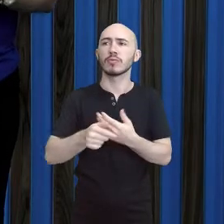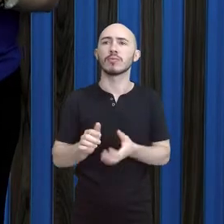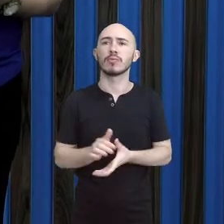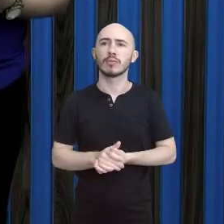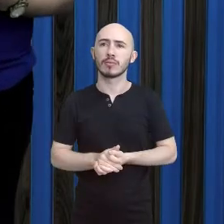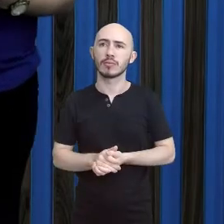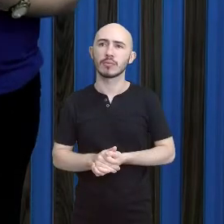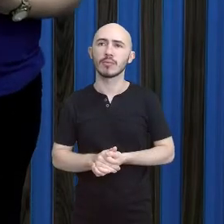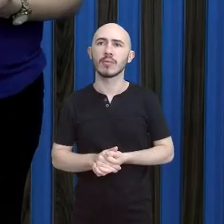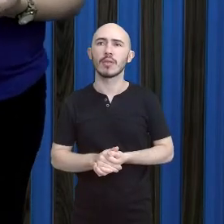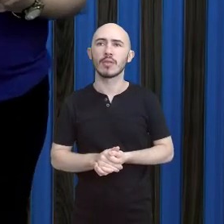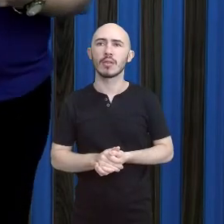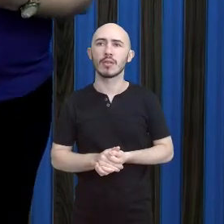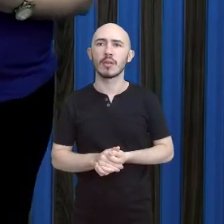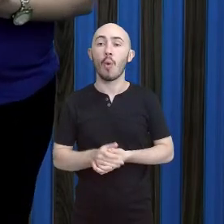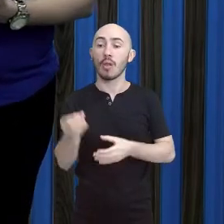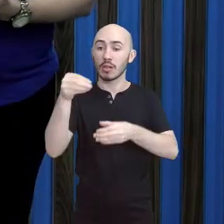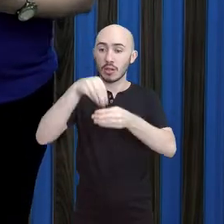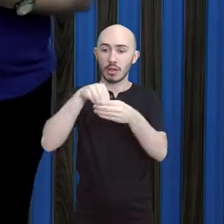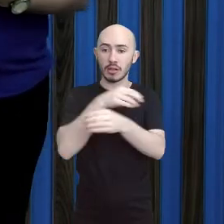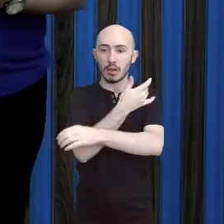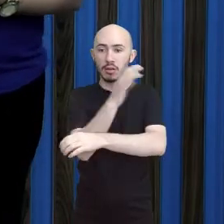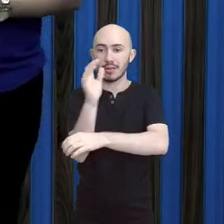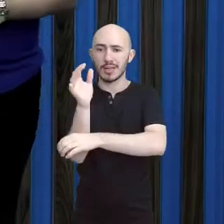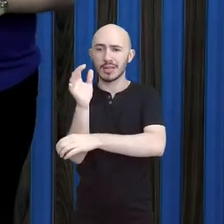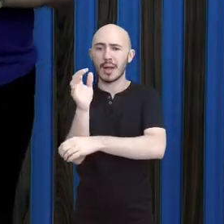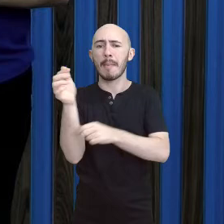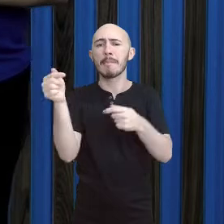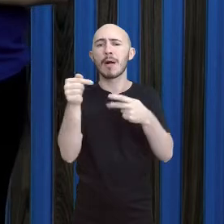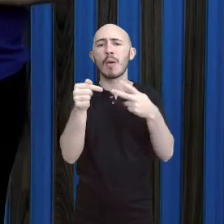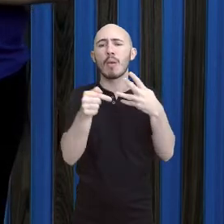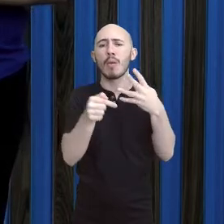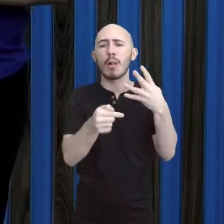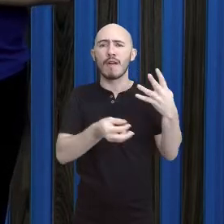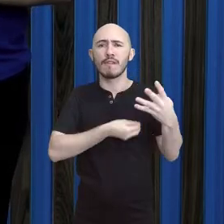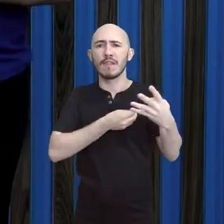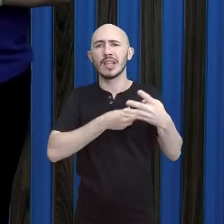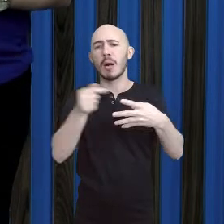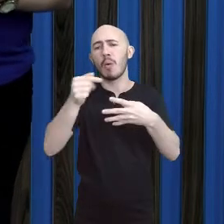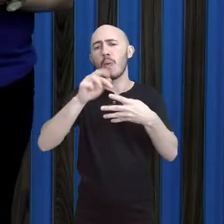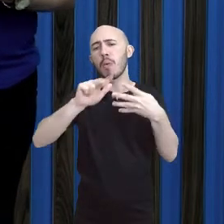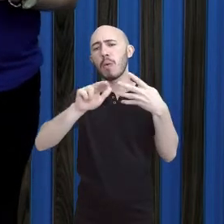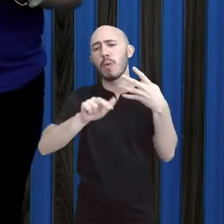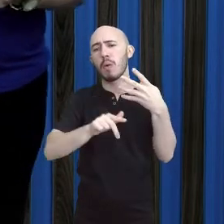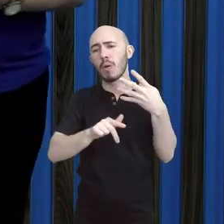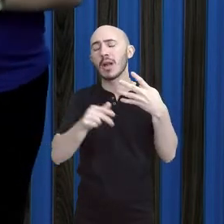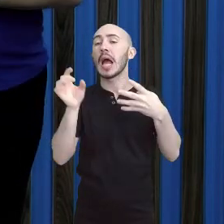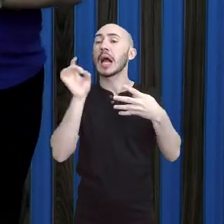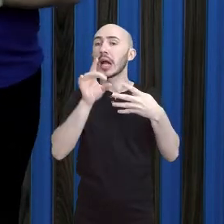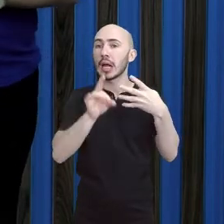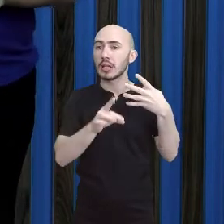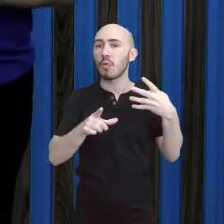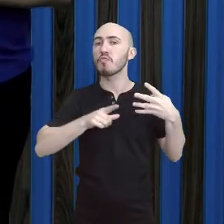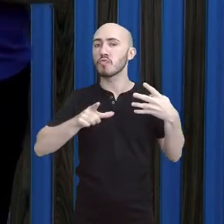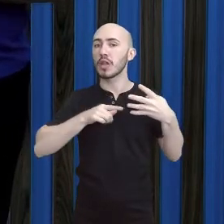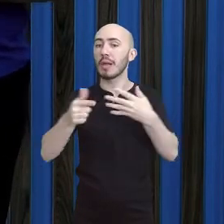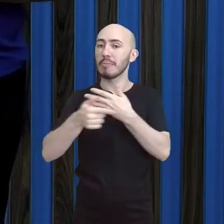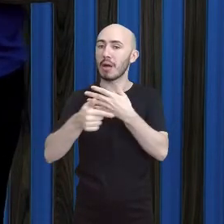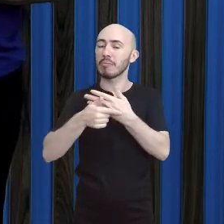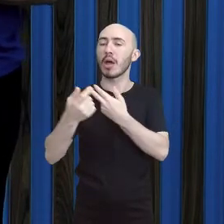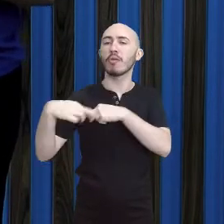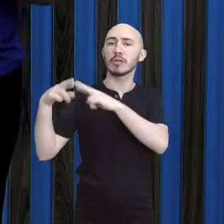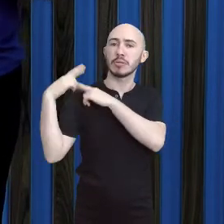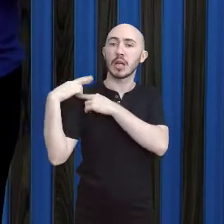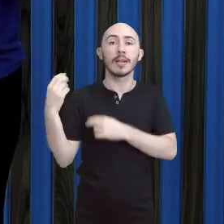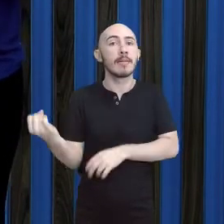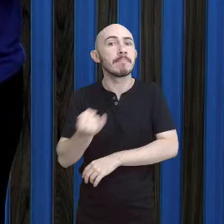Então, cada organismo tem um papel importante na natureza, que não pode deixar de ser executado,